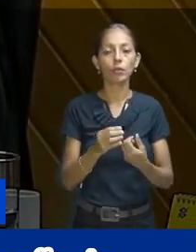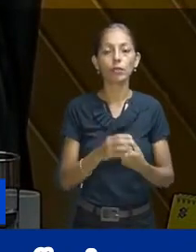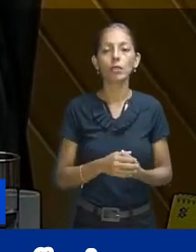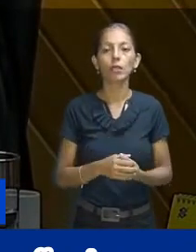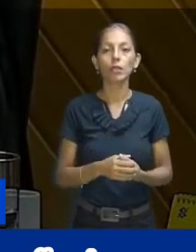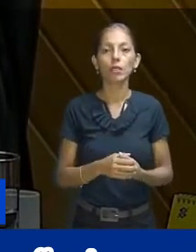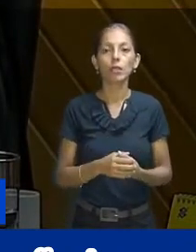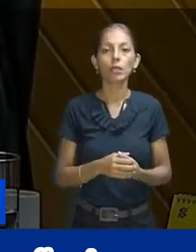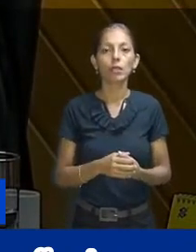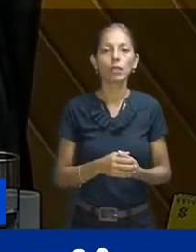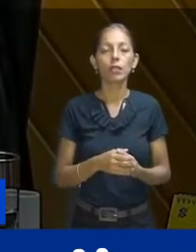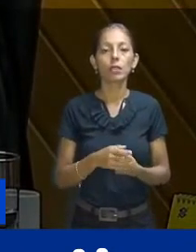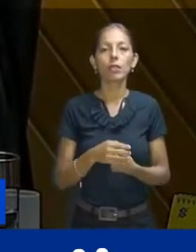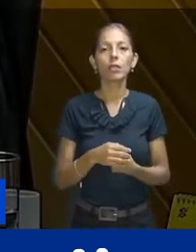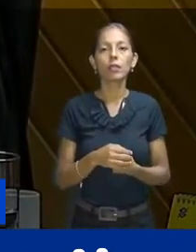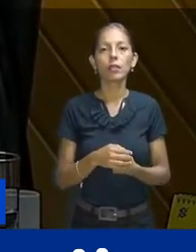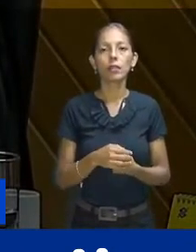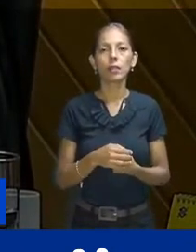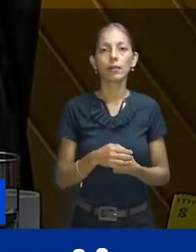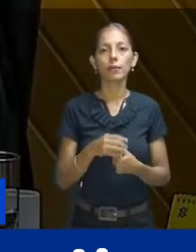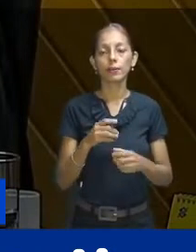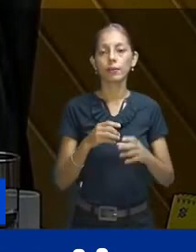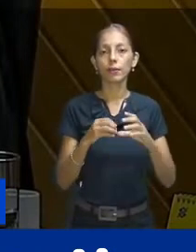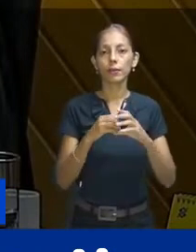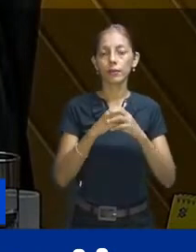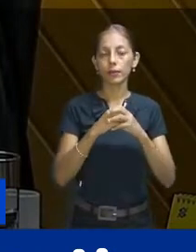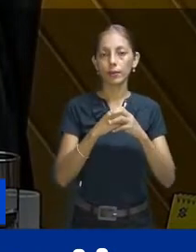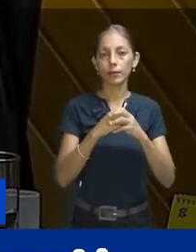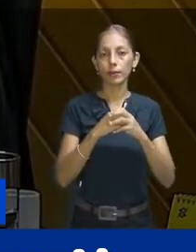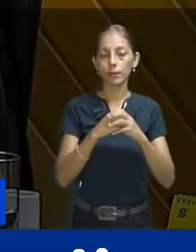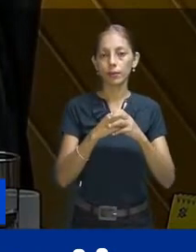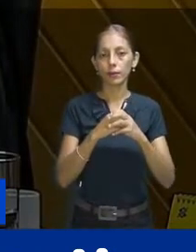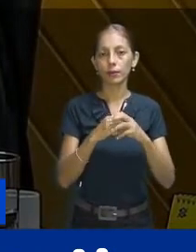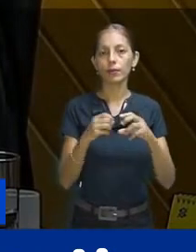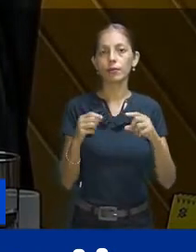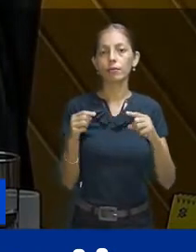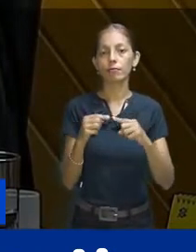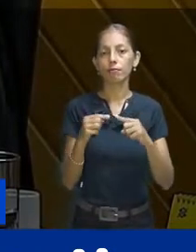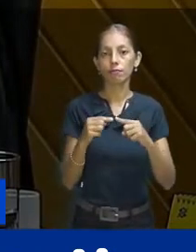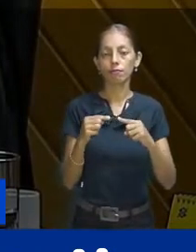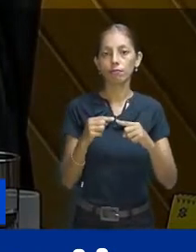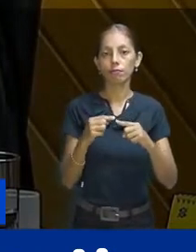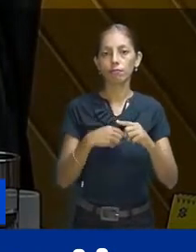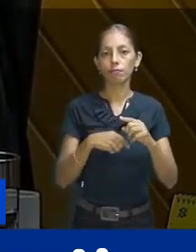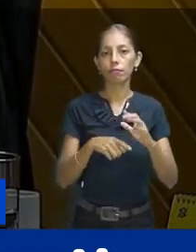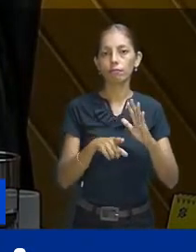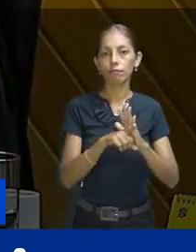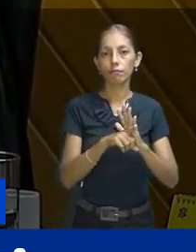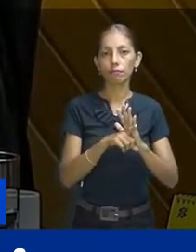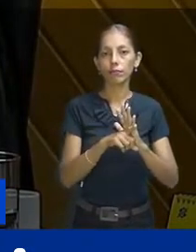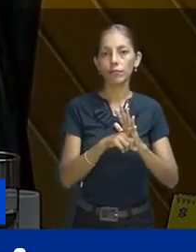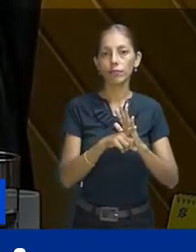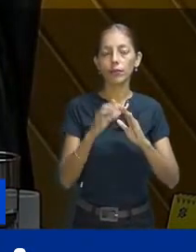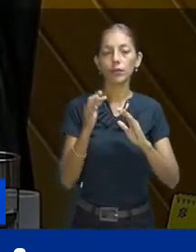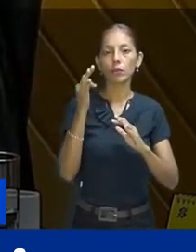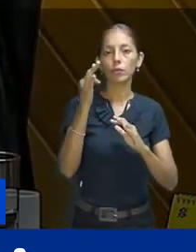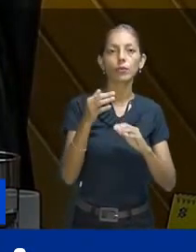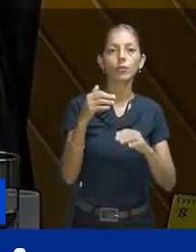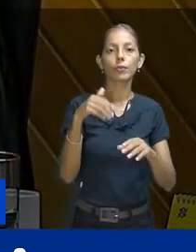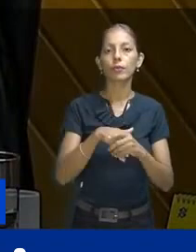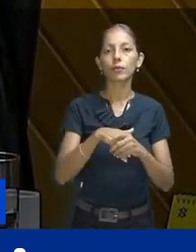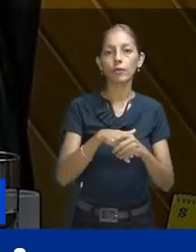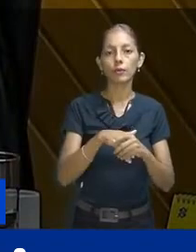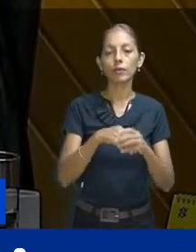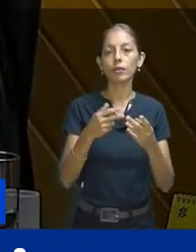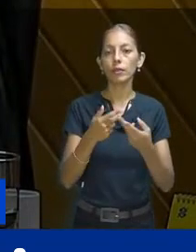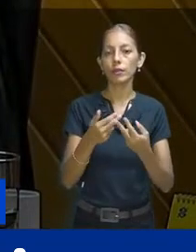Superior ressalvou para as eleições futuras e não será mais acolhida a mera alegação de que os dados não informados na